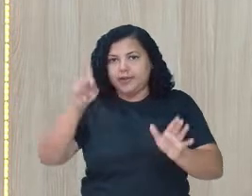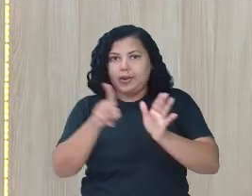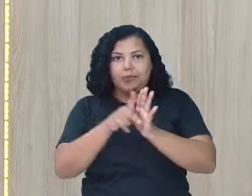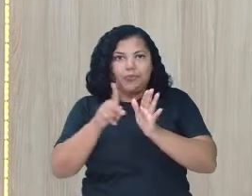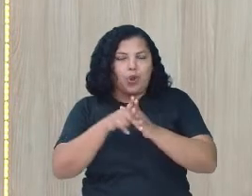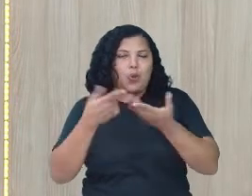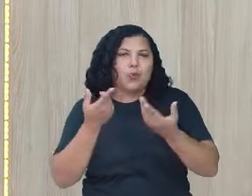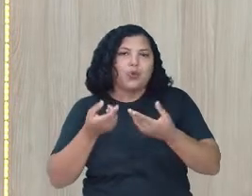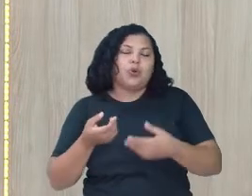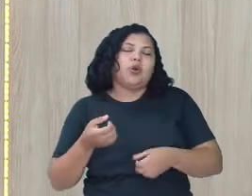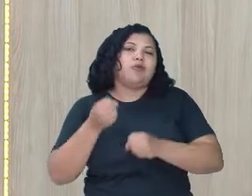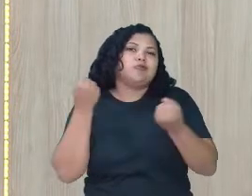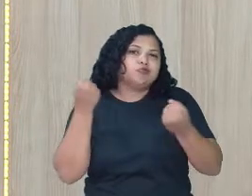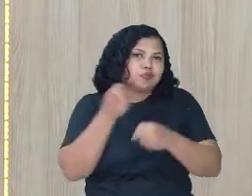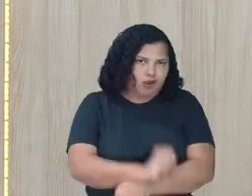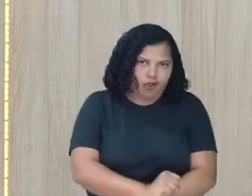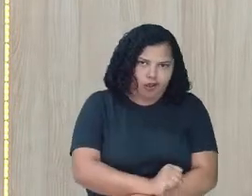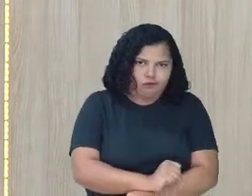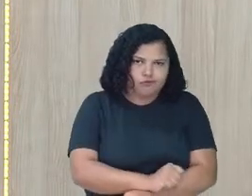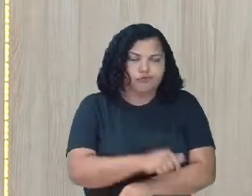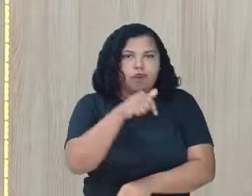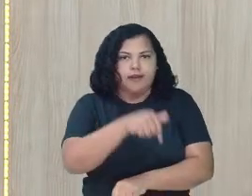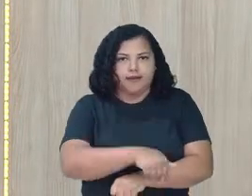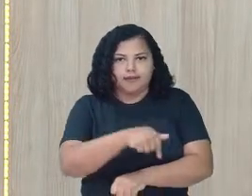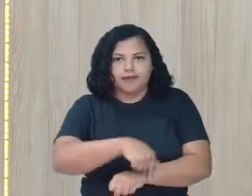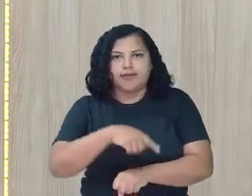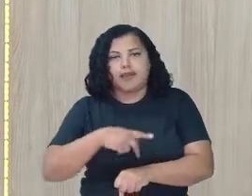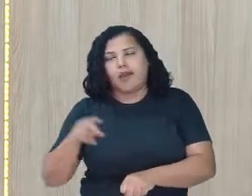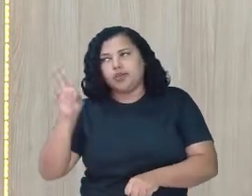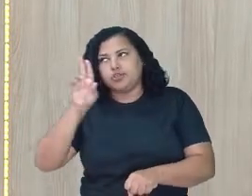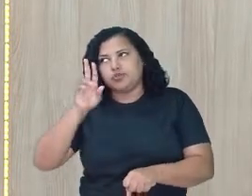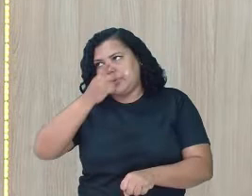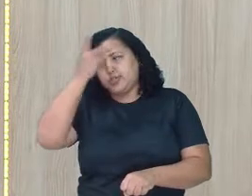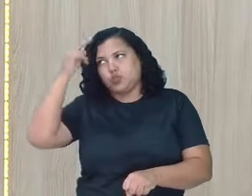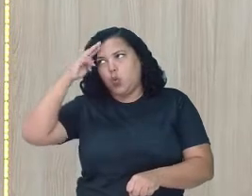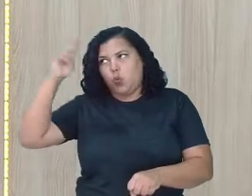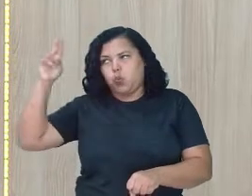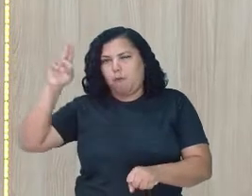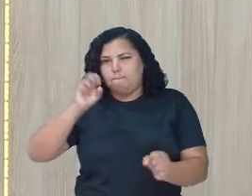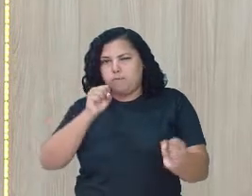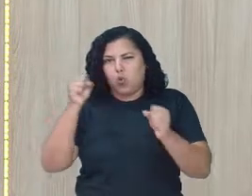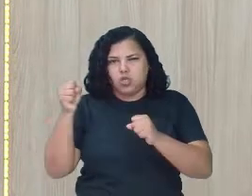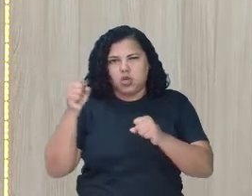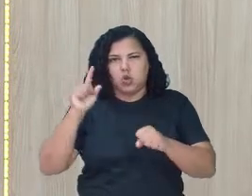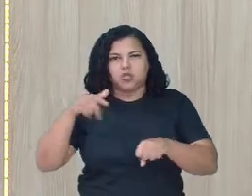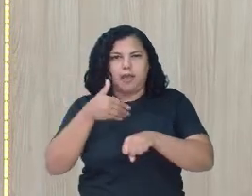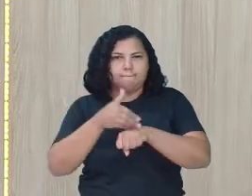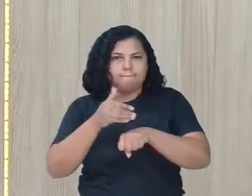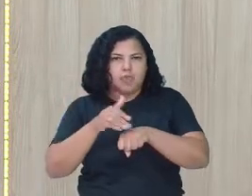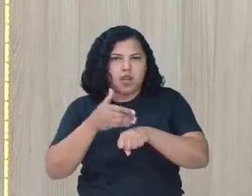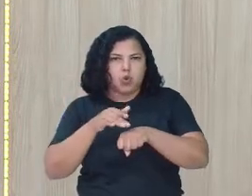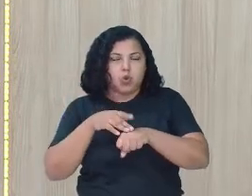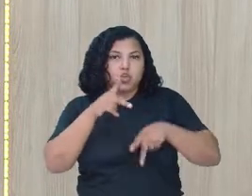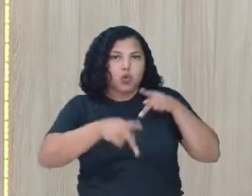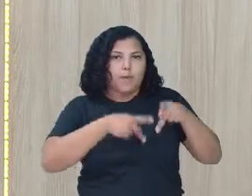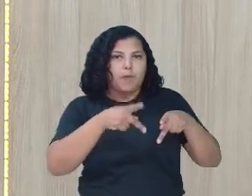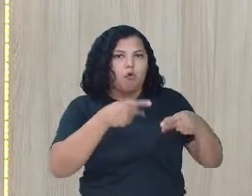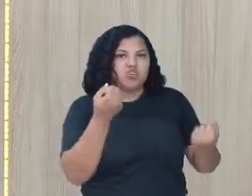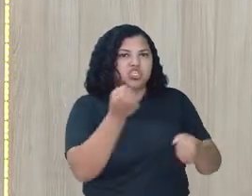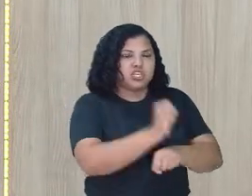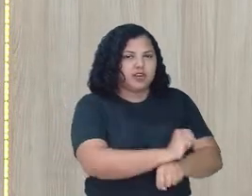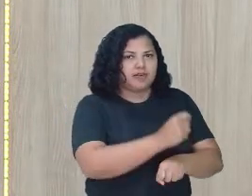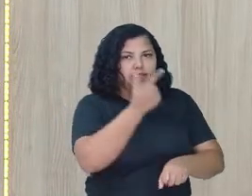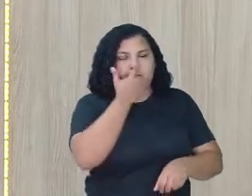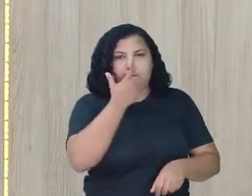escravagista, né? A gente sabe que existiam os homens de poder, que eram brancos, e os povos que foram